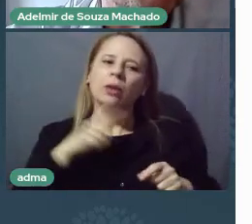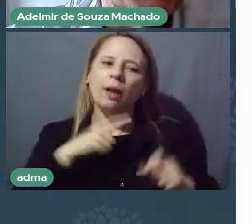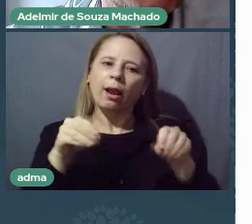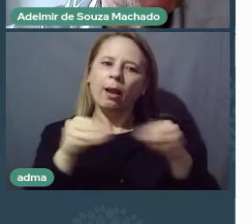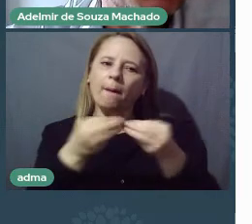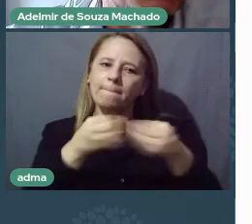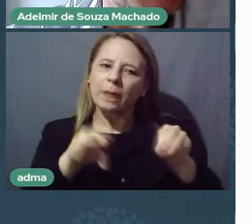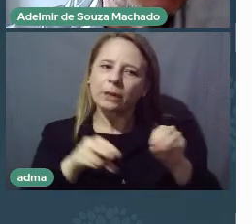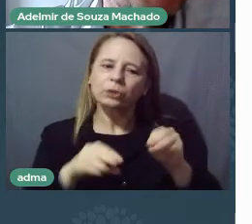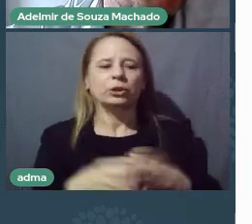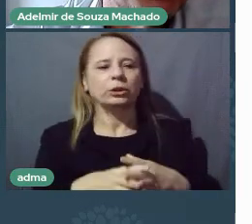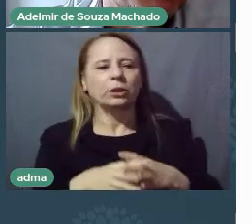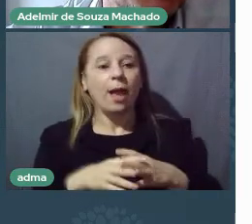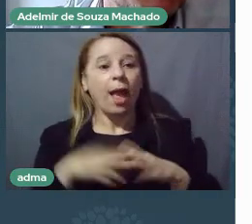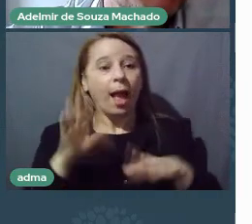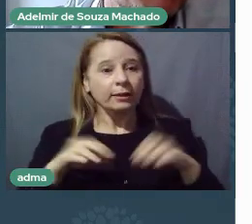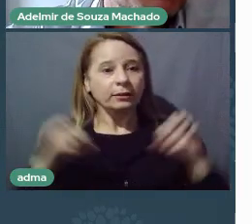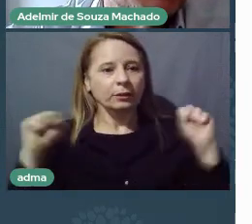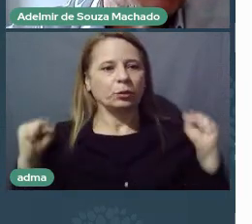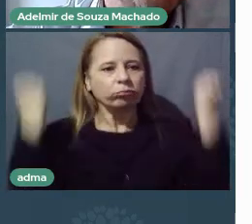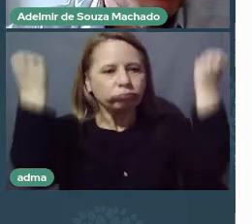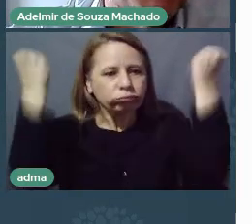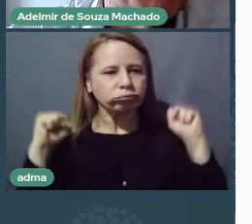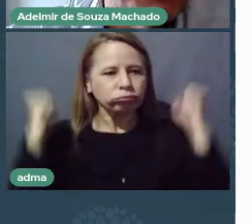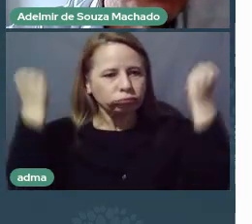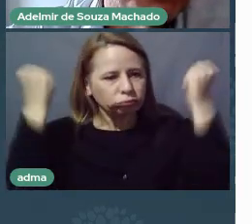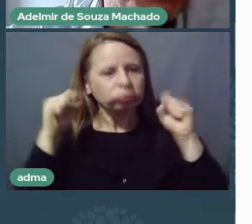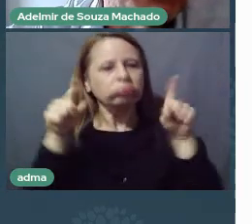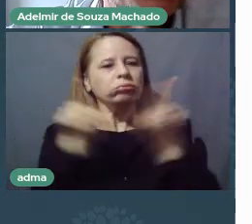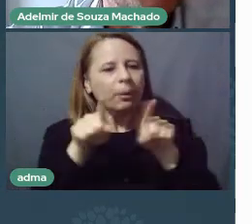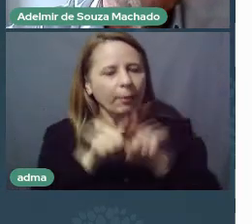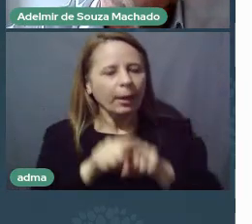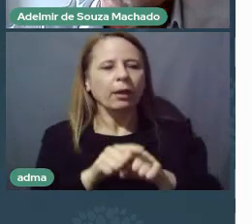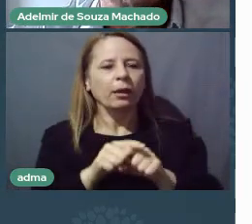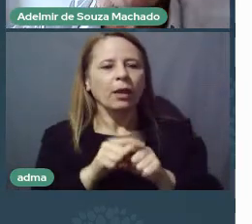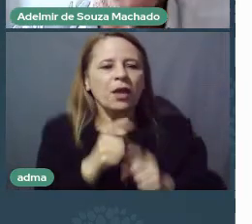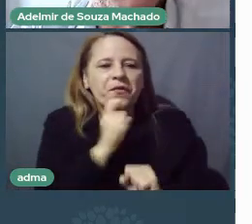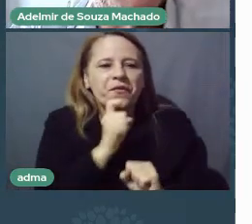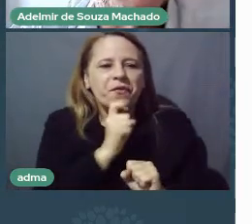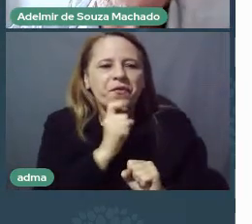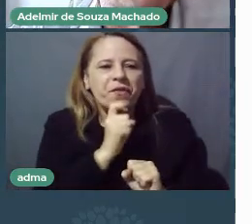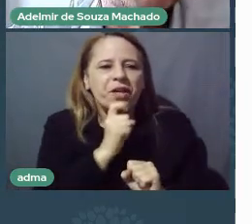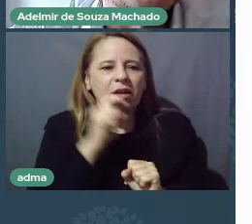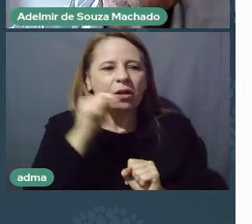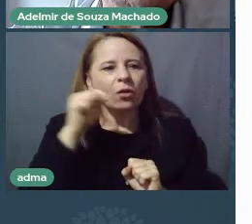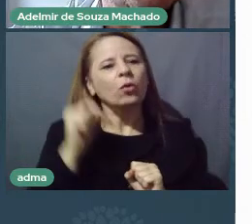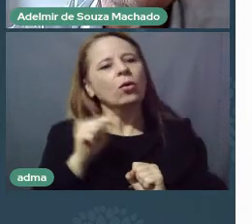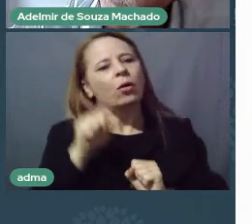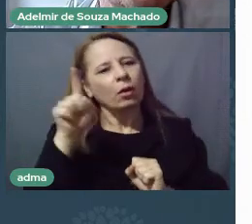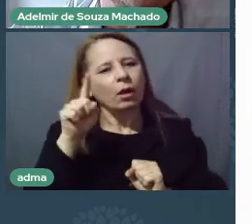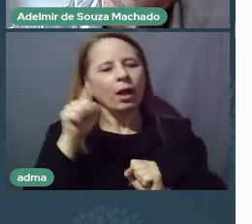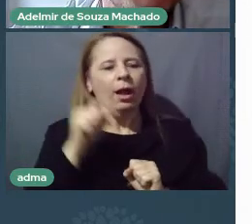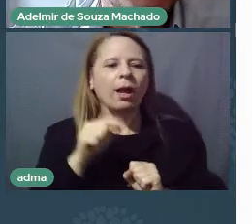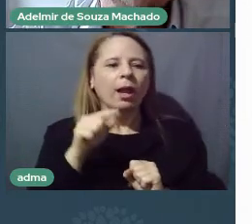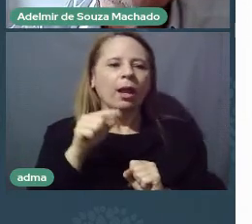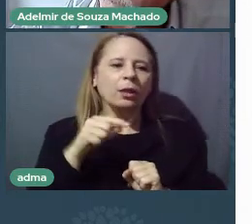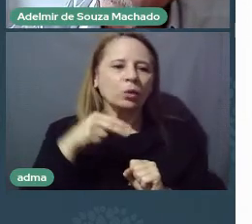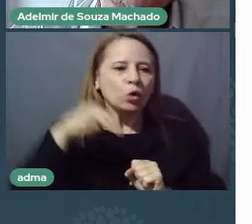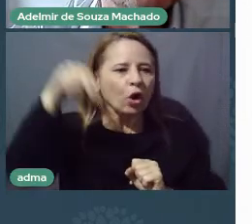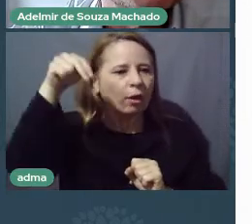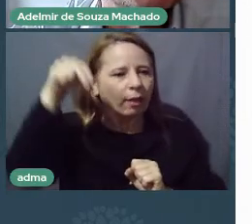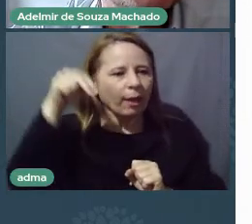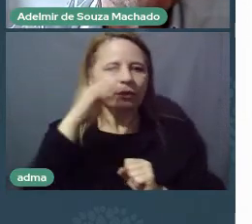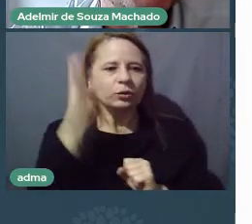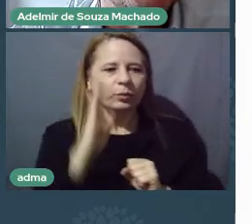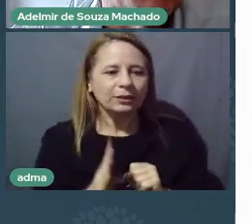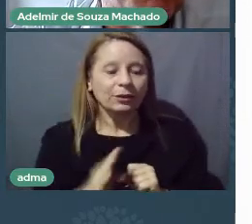exercício físico entram em crise, o ar frio e seco, aqui no Nordeste a gente não tem muito isso, mas as